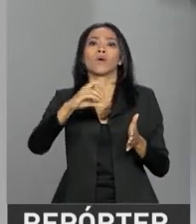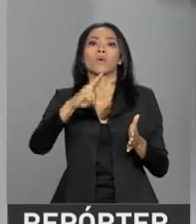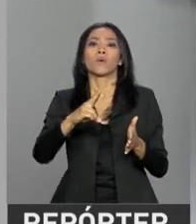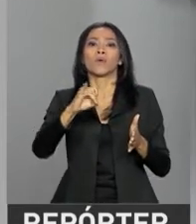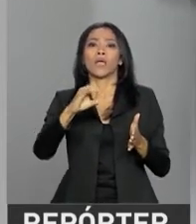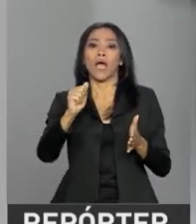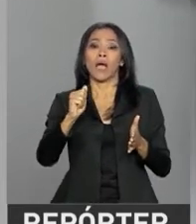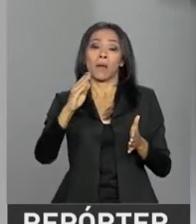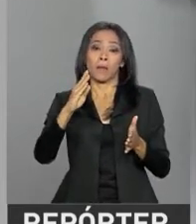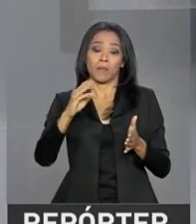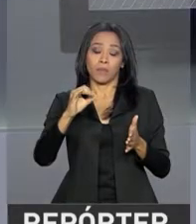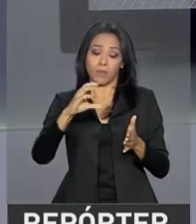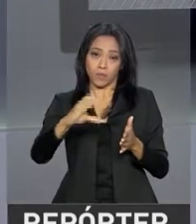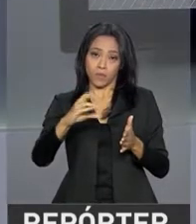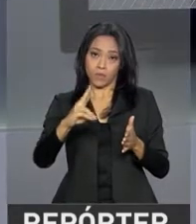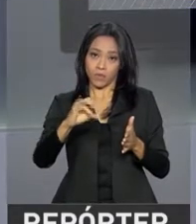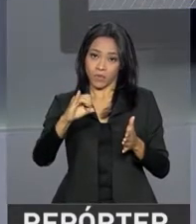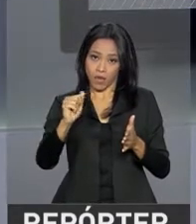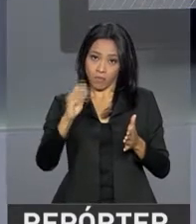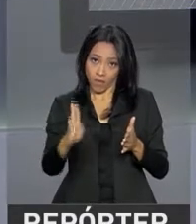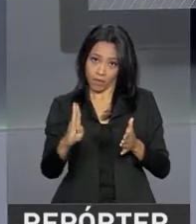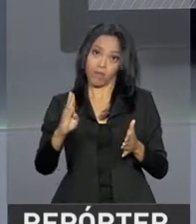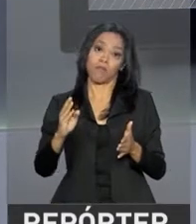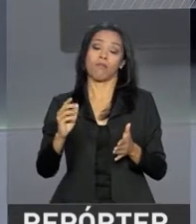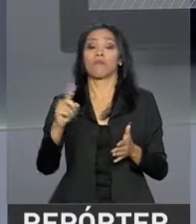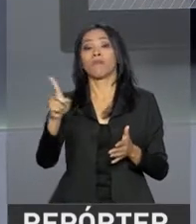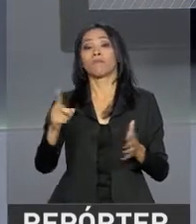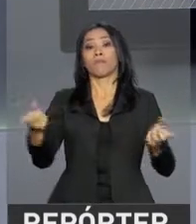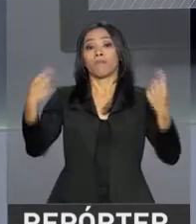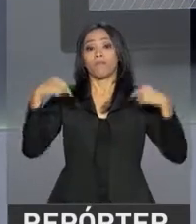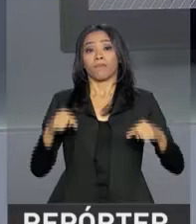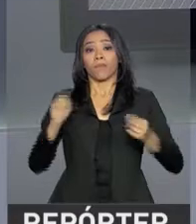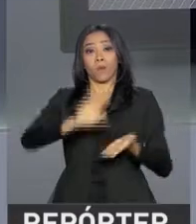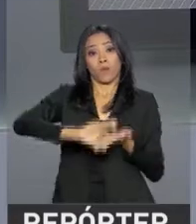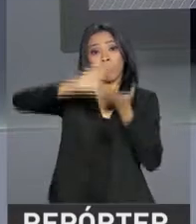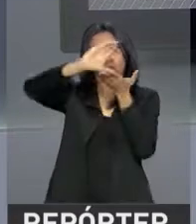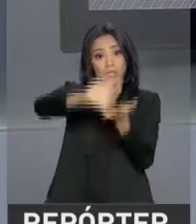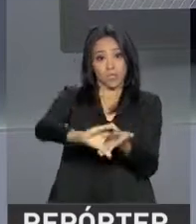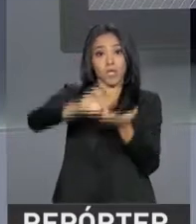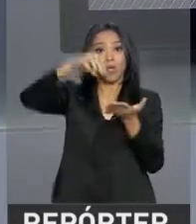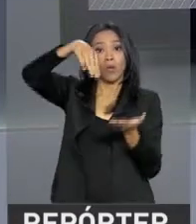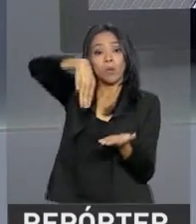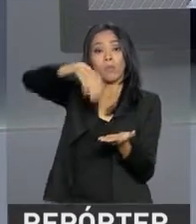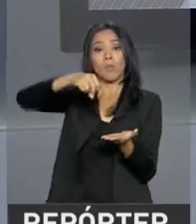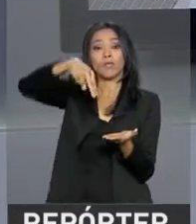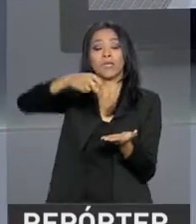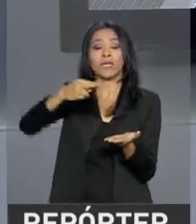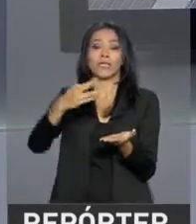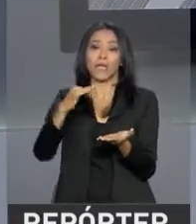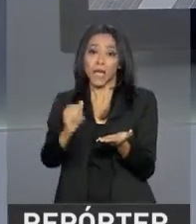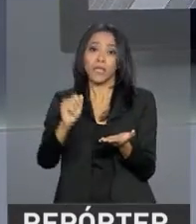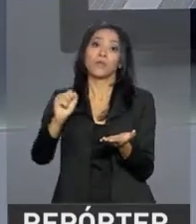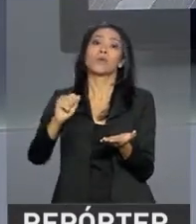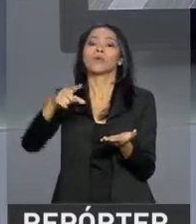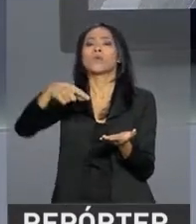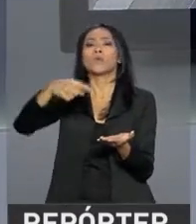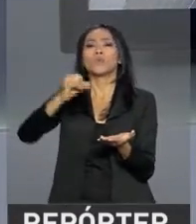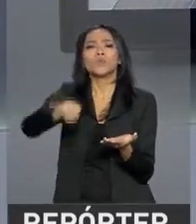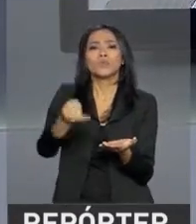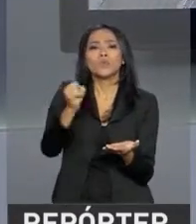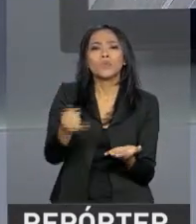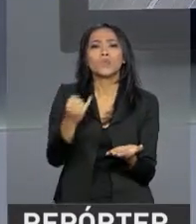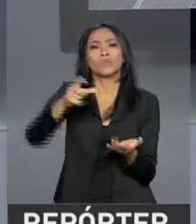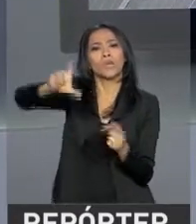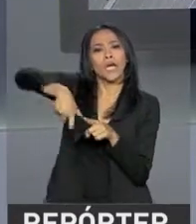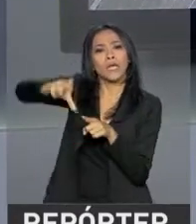de futebol o conselho monetário nacional decidiu padronizar os juros rotativos do cartão de crédito com as alterações